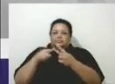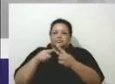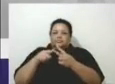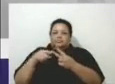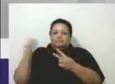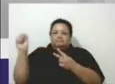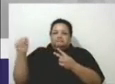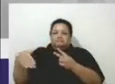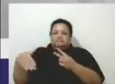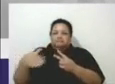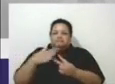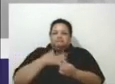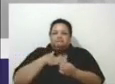para mim e paraa Liga do Bem